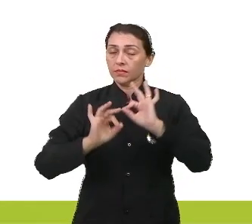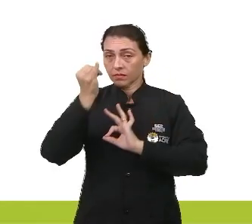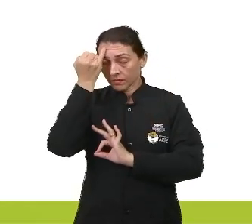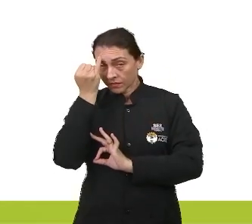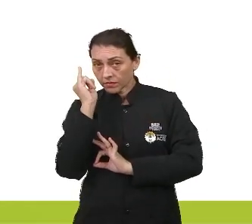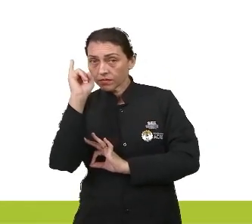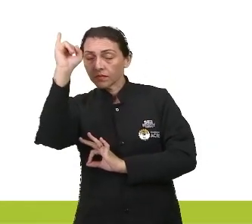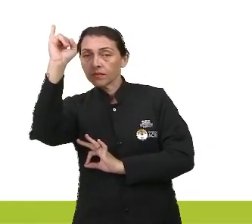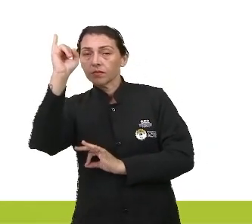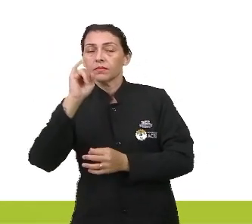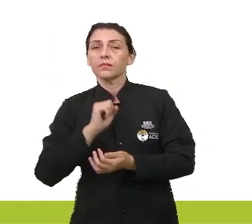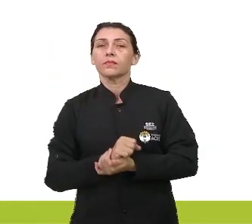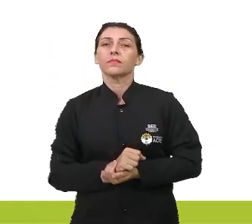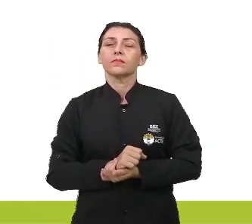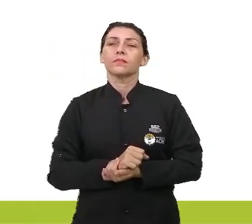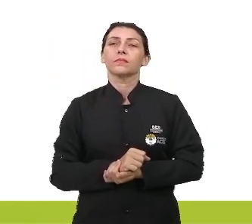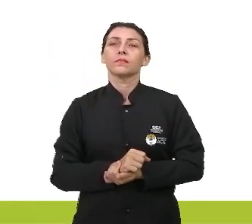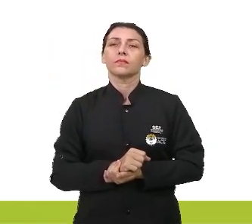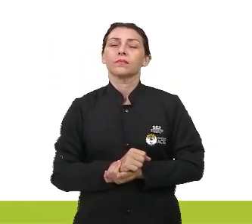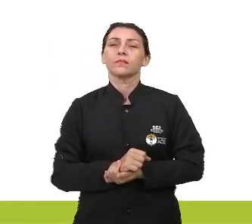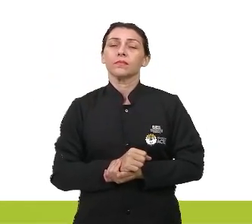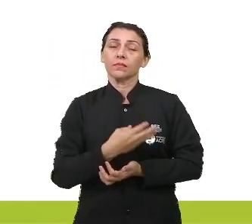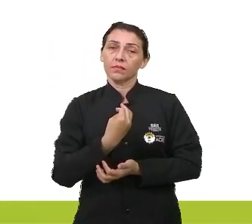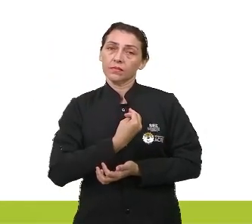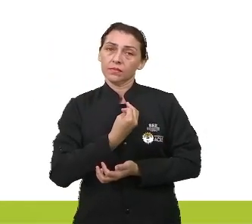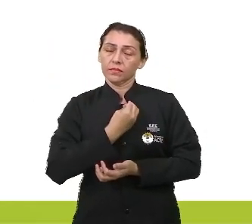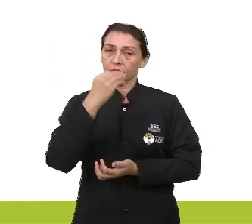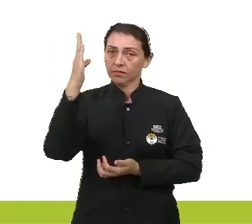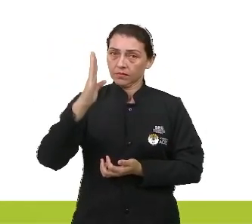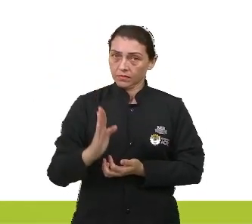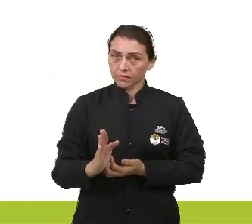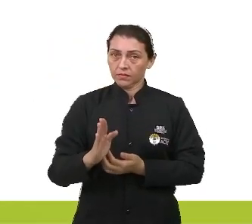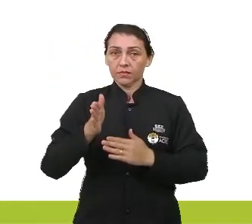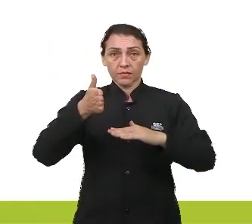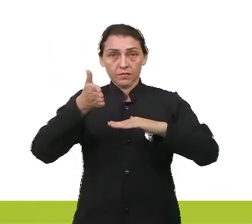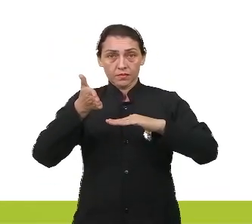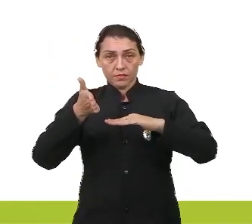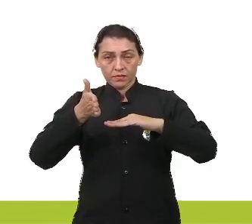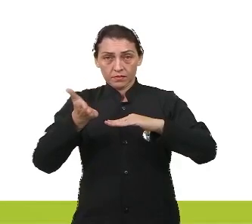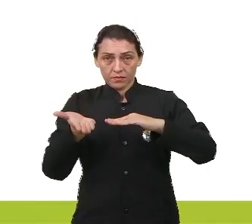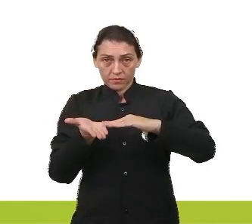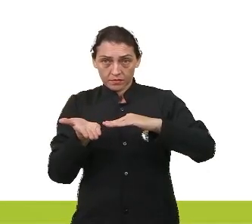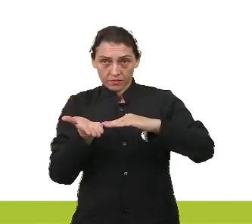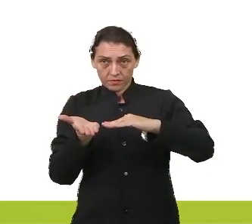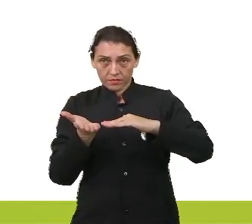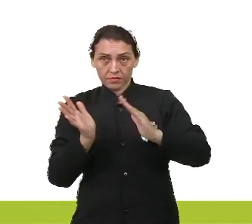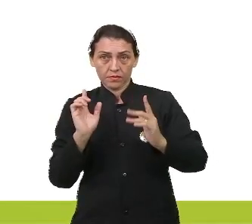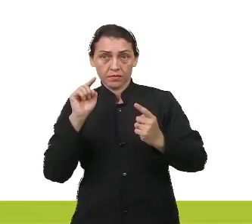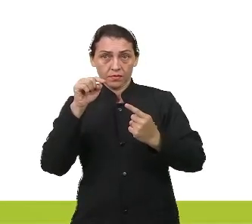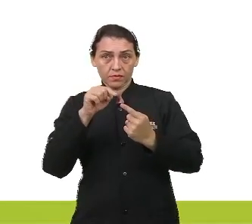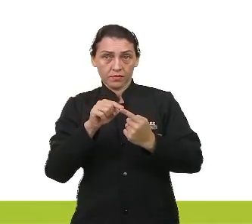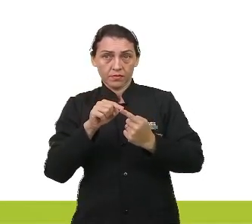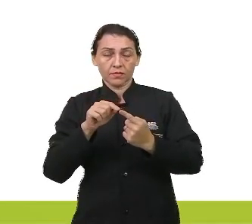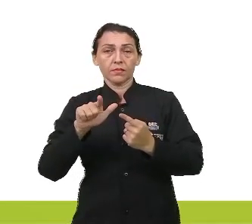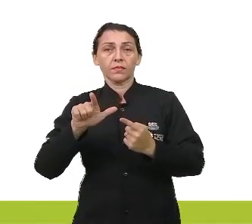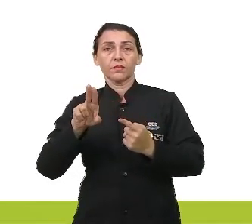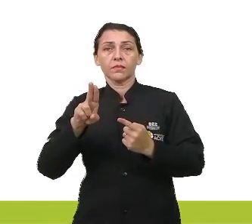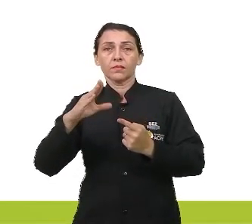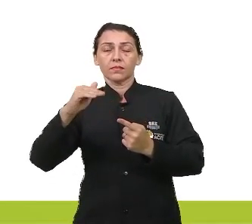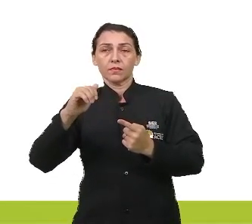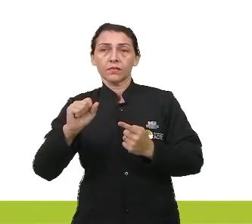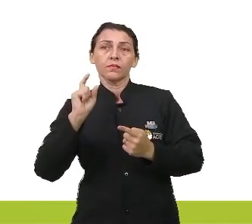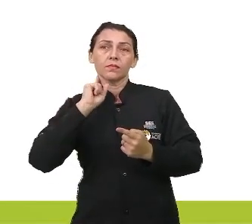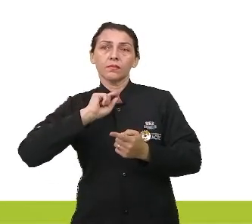de subjugação presentes no Brasil contemporâneo. Então, essa é a finalidade. E o Lucas Malta, de